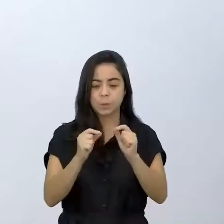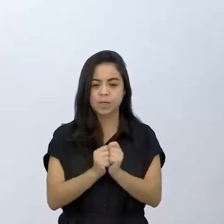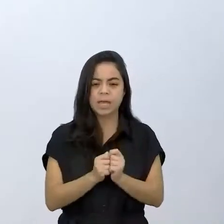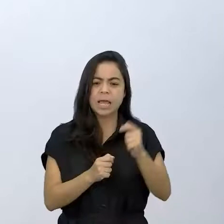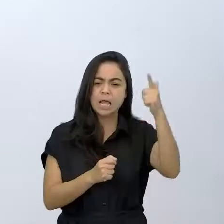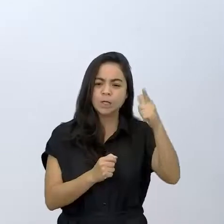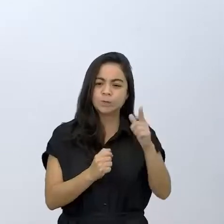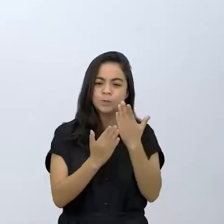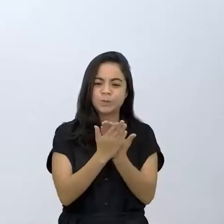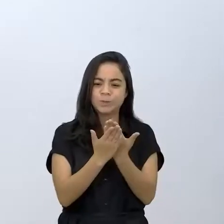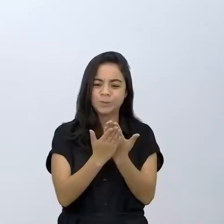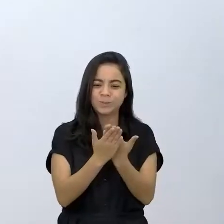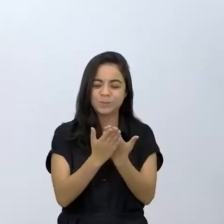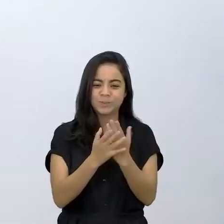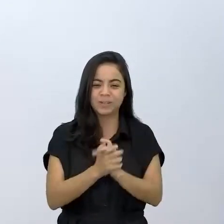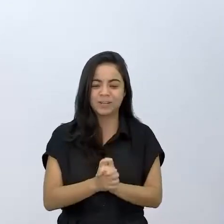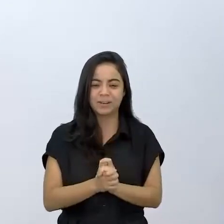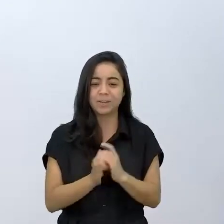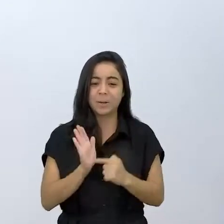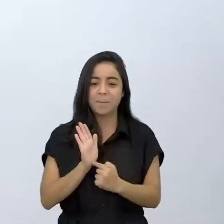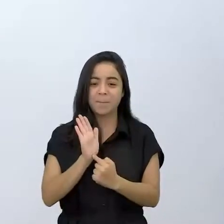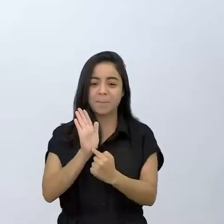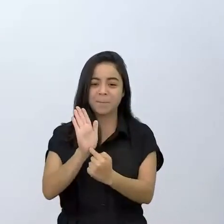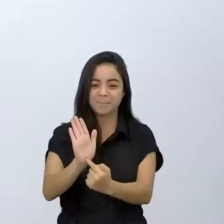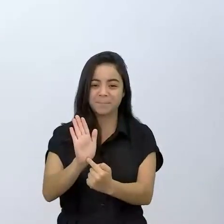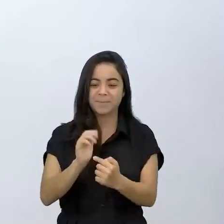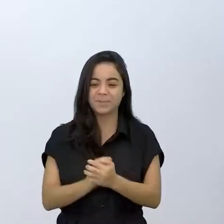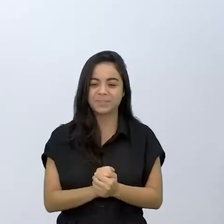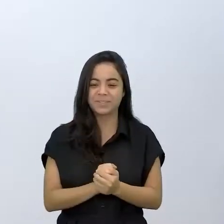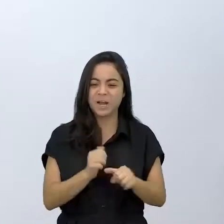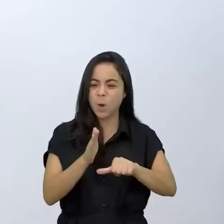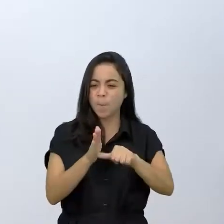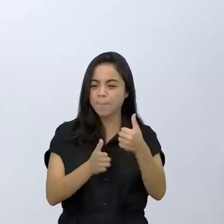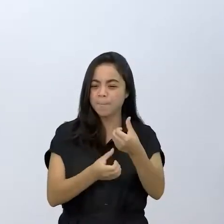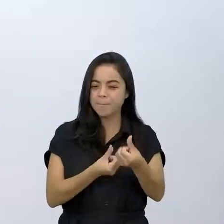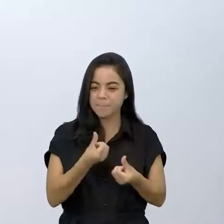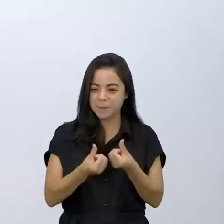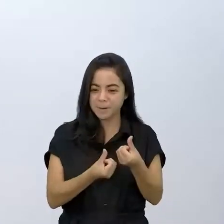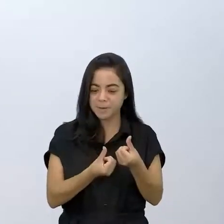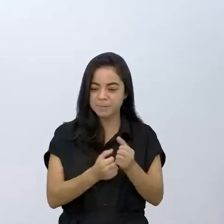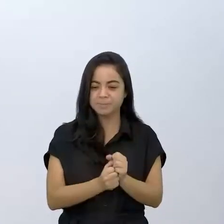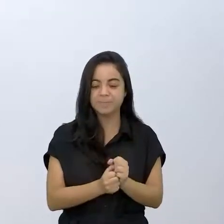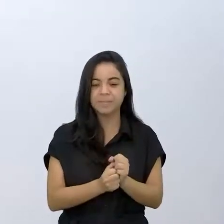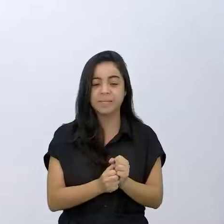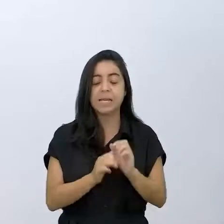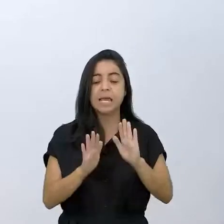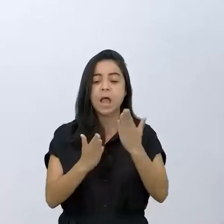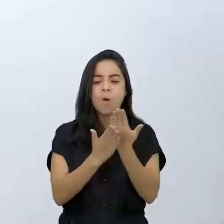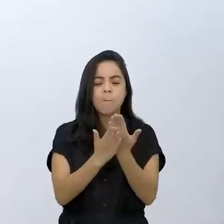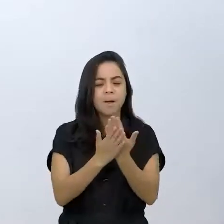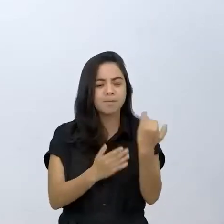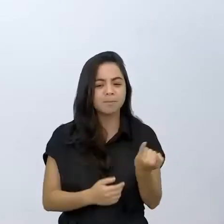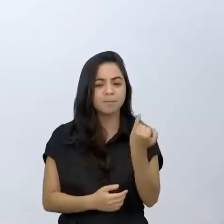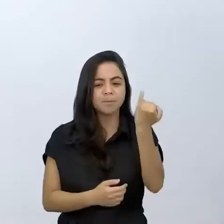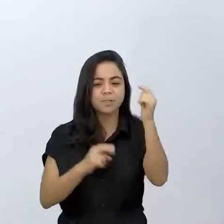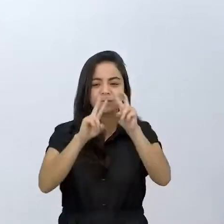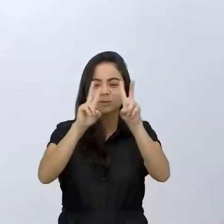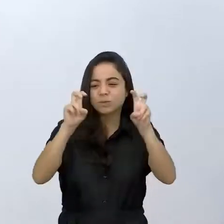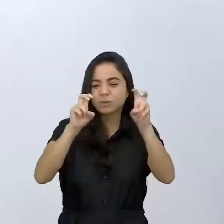uma aula que foi dada agora no primeiro bimestre, que era uma aula importante a respeito